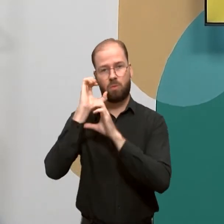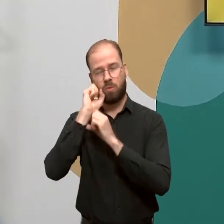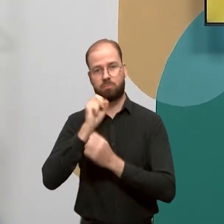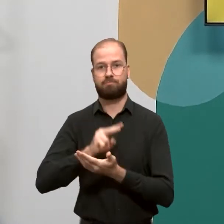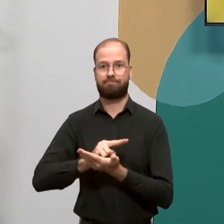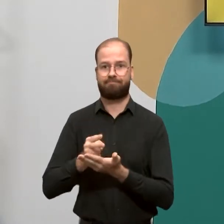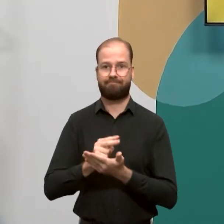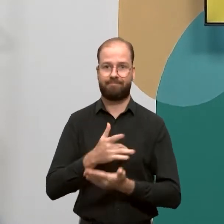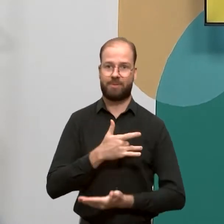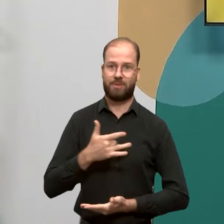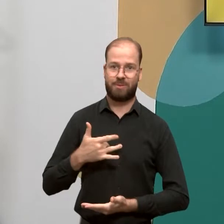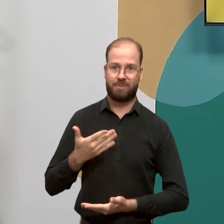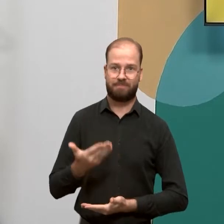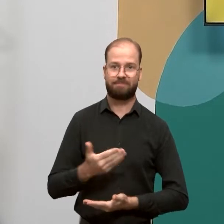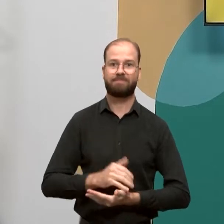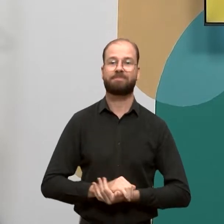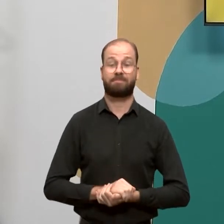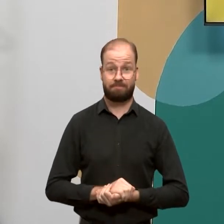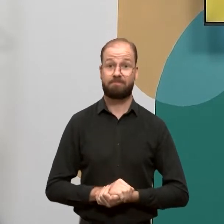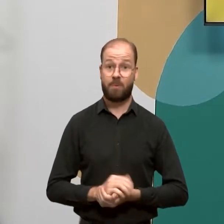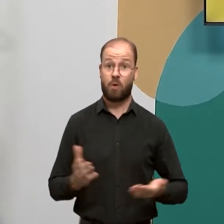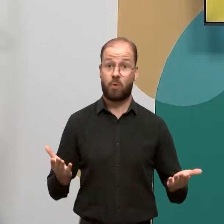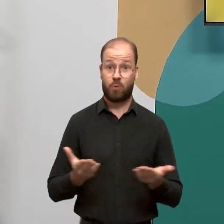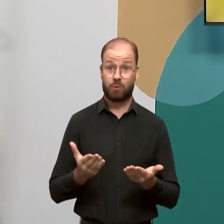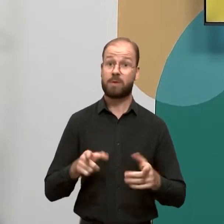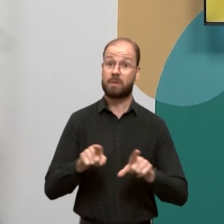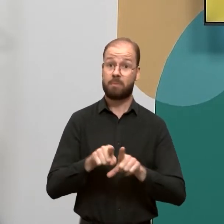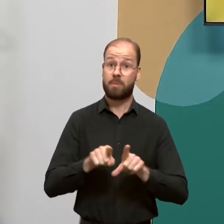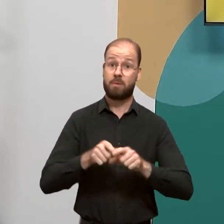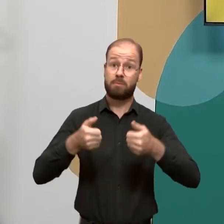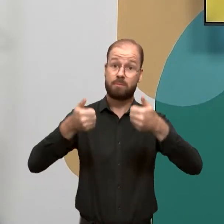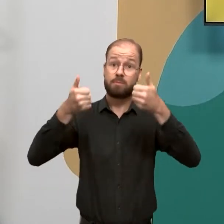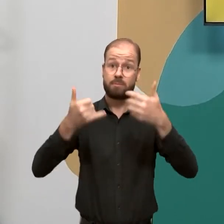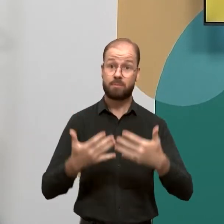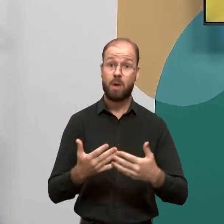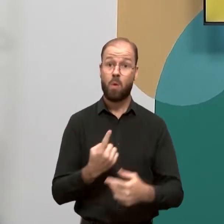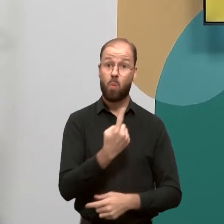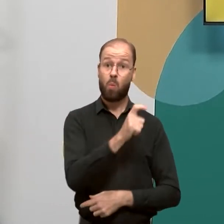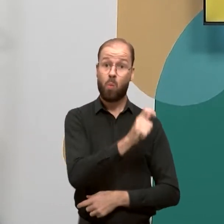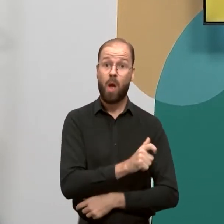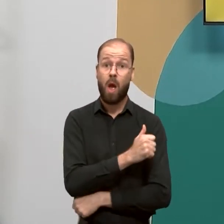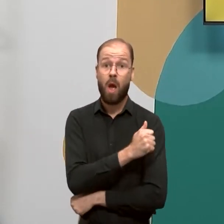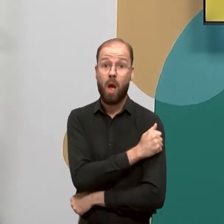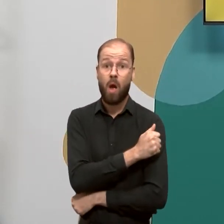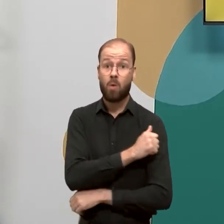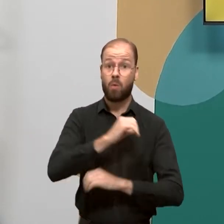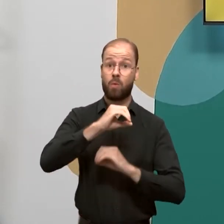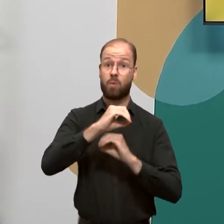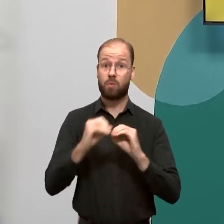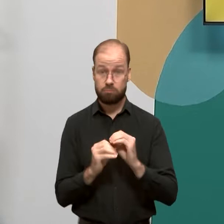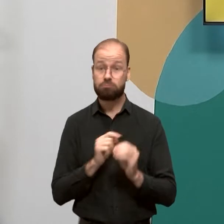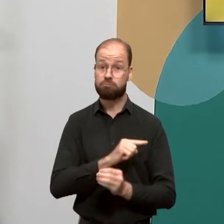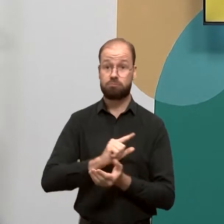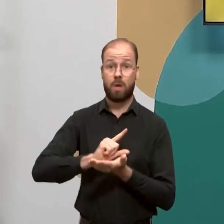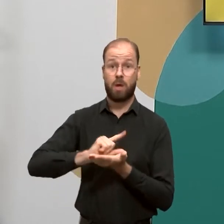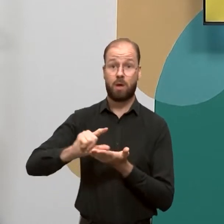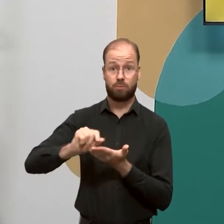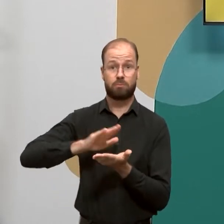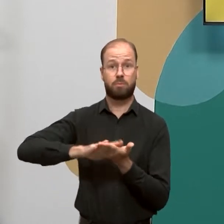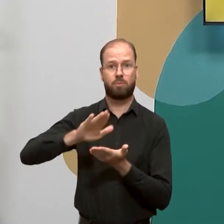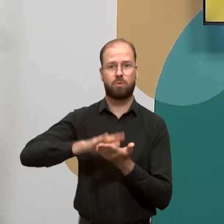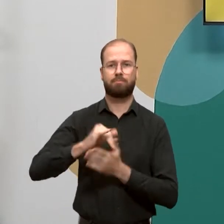nossa saúde. Hoje também vamos falar com um estudante da UFG que teve um artigo publicado em uma